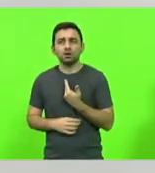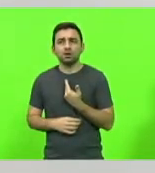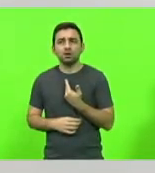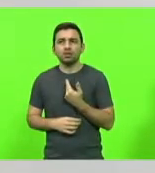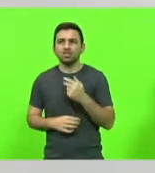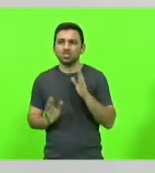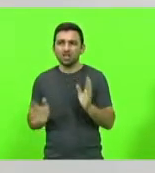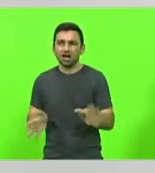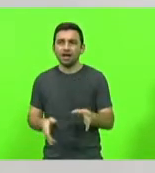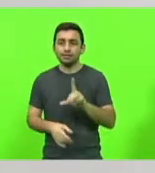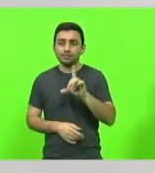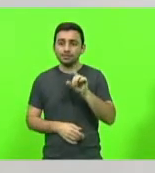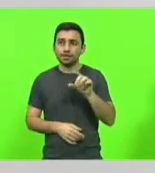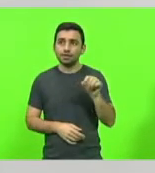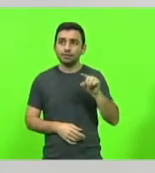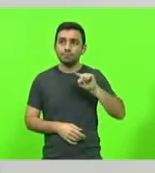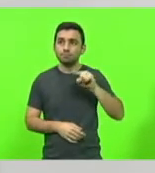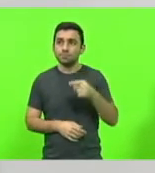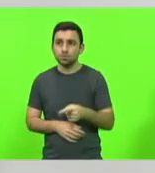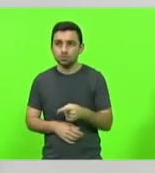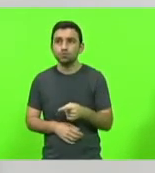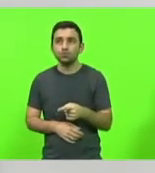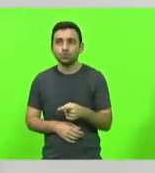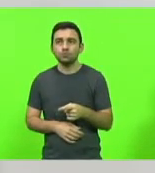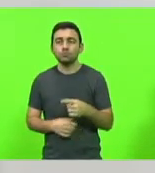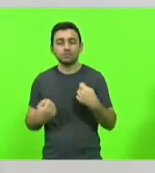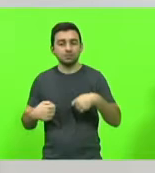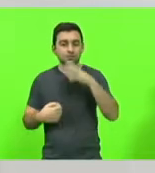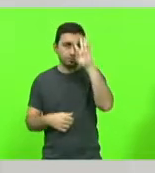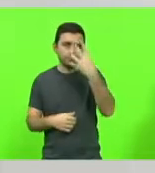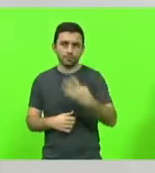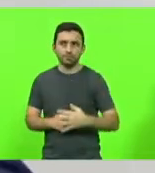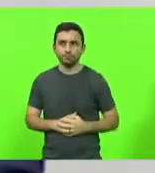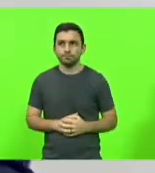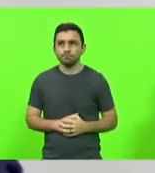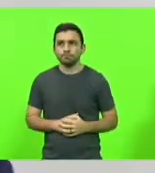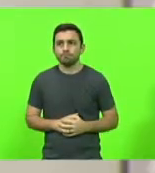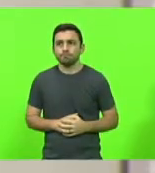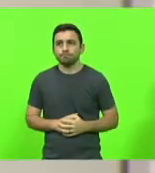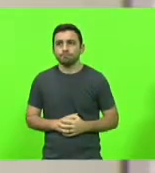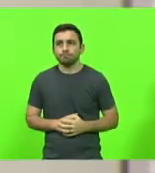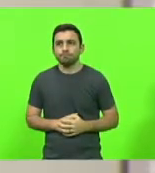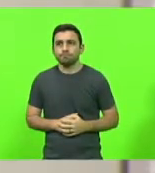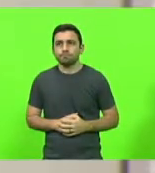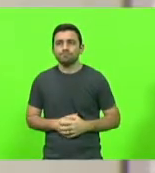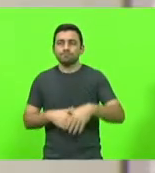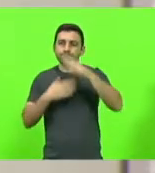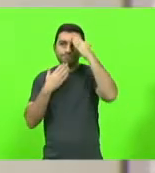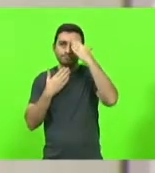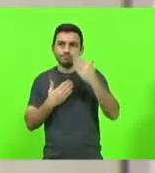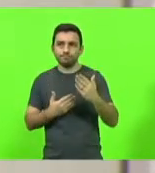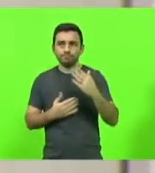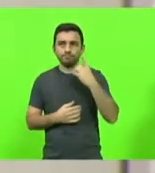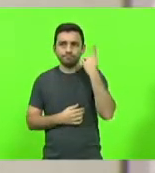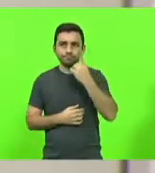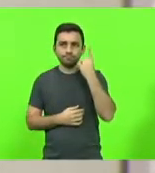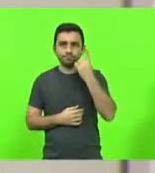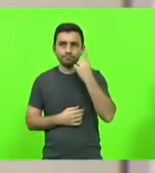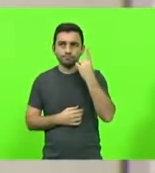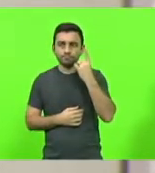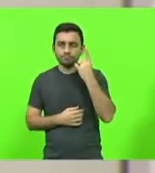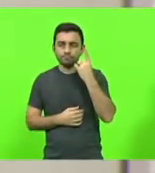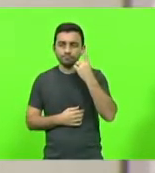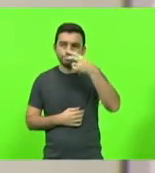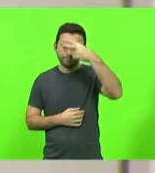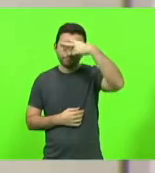quase 100 mil que nós temos que resolver. Muito obrigado, senhor presidente. Obrigado, deputado Dr. Vicente